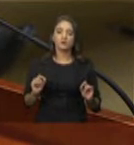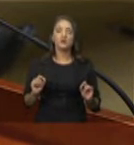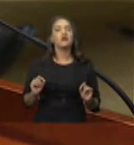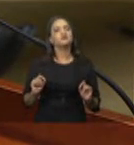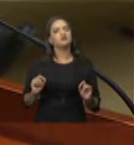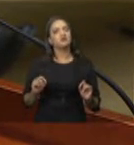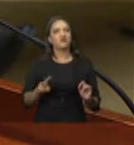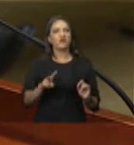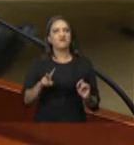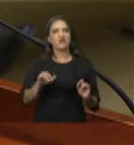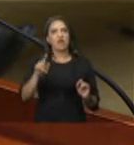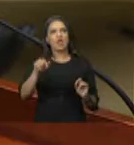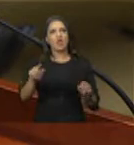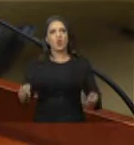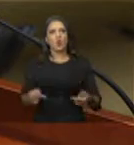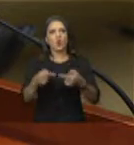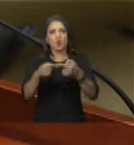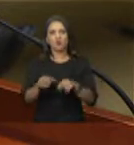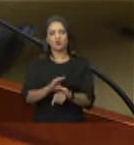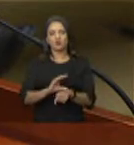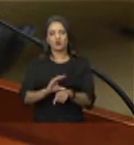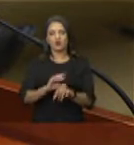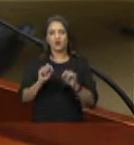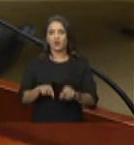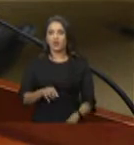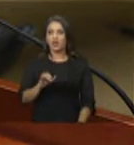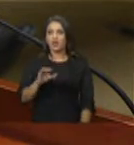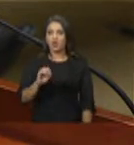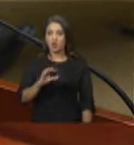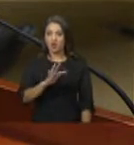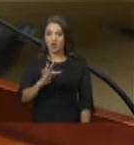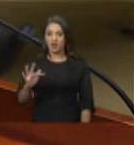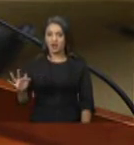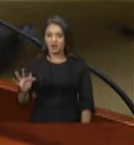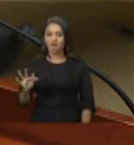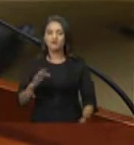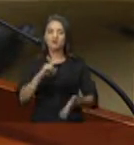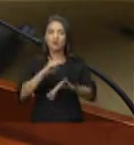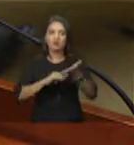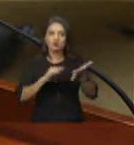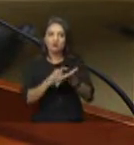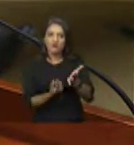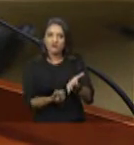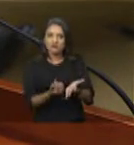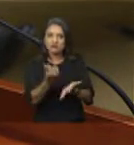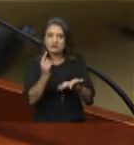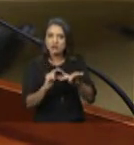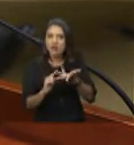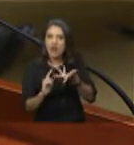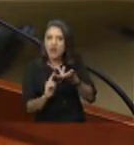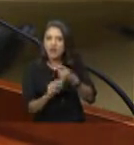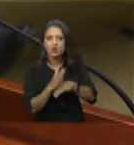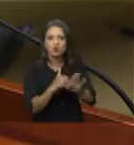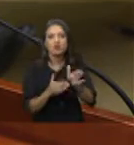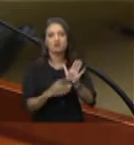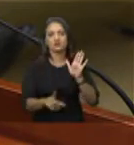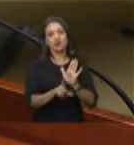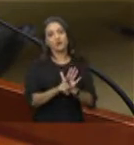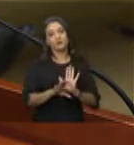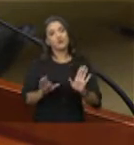Constitucional a incidência do IOF sobre os artigos financeiros em geral daquela lei